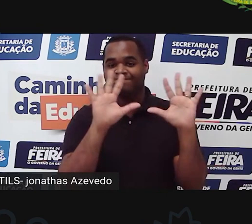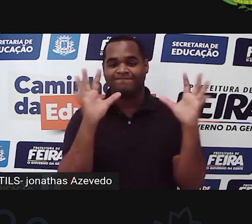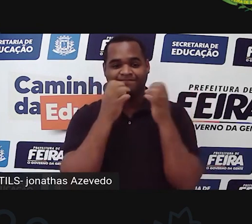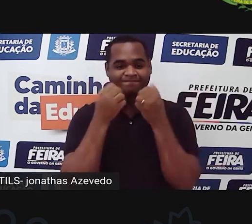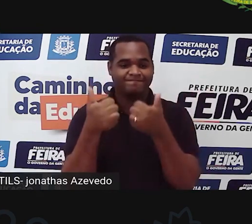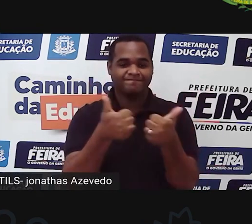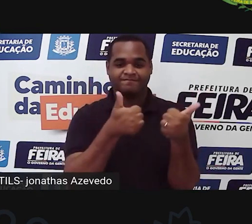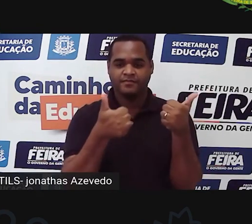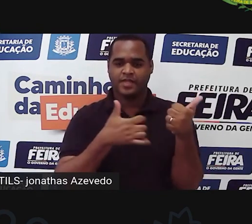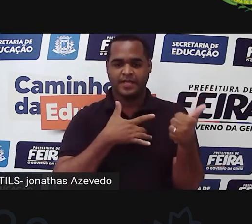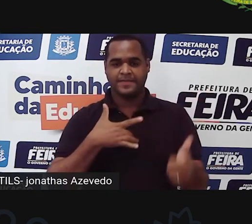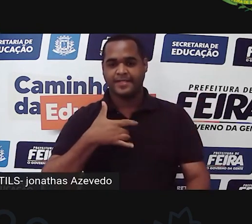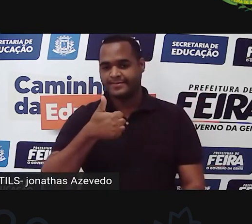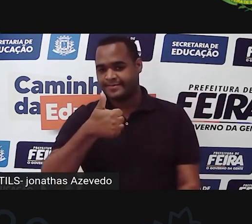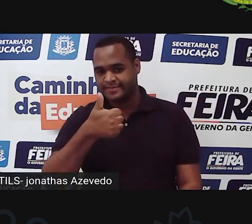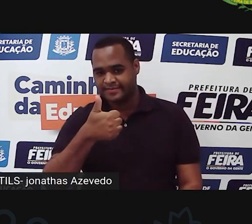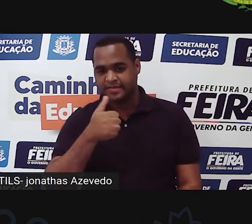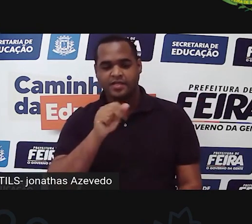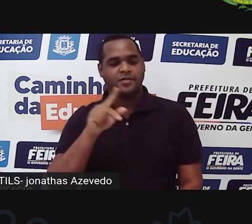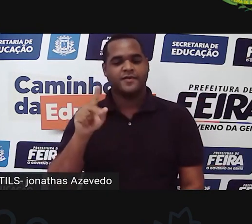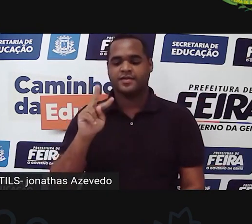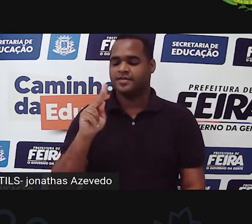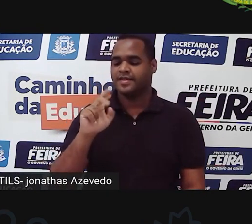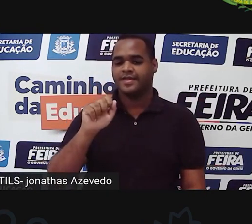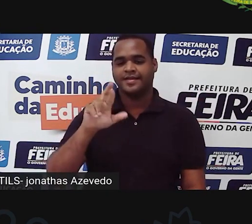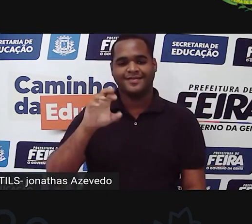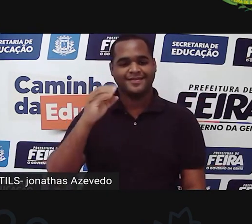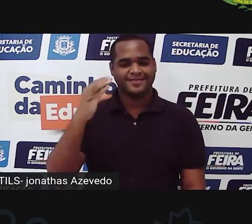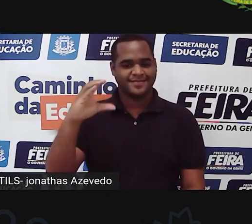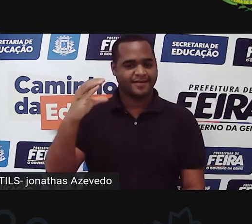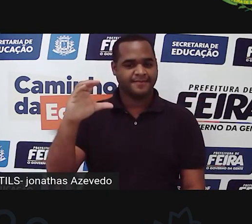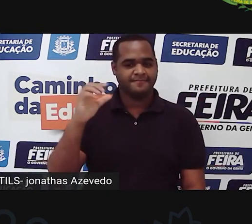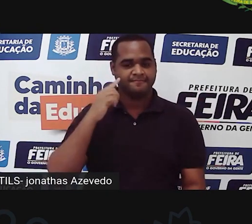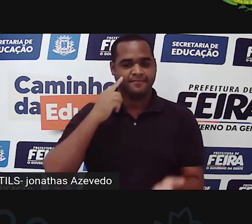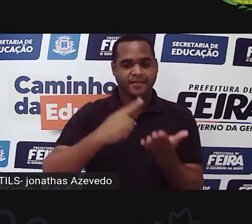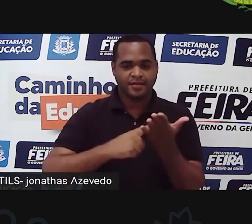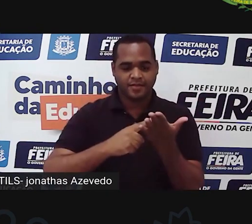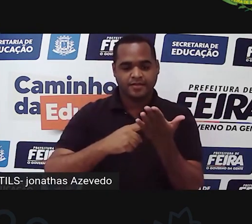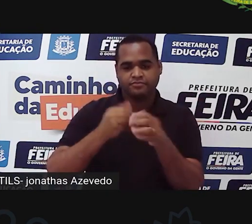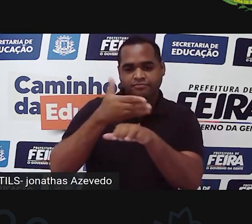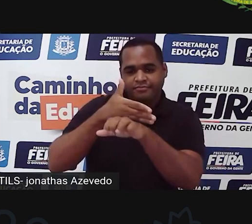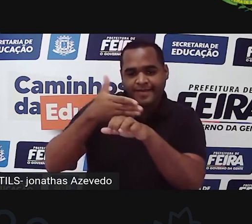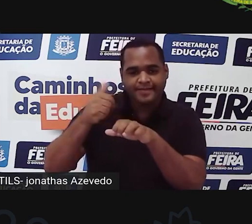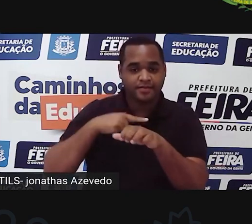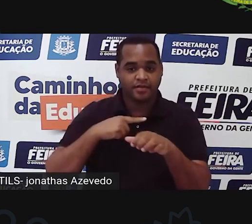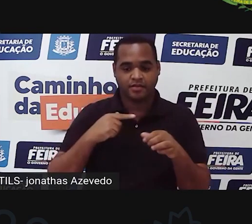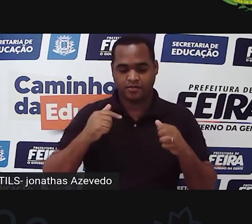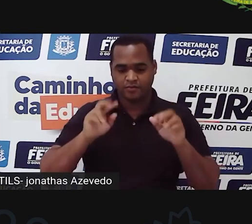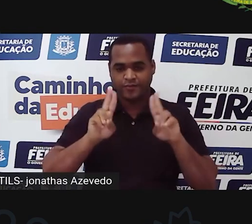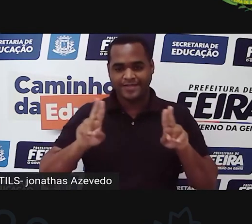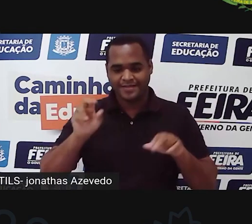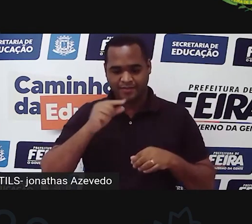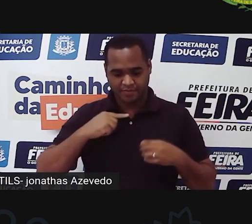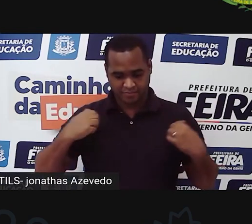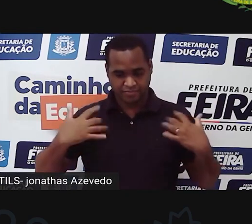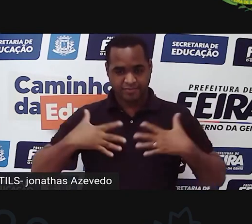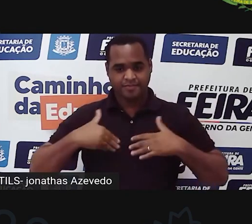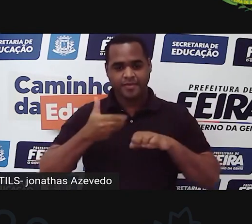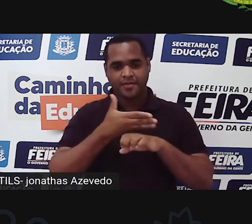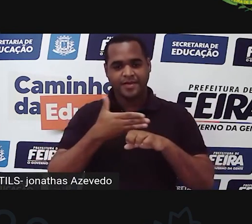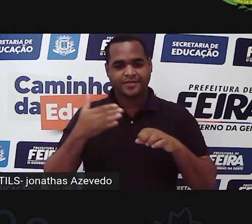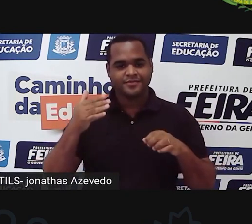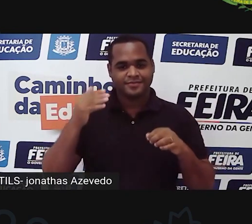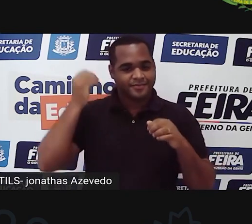Olá, pessoal, tudo bem com vocês? Eu sou a professora Tayara Santos de Ciências, sou uma mulher de pele clara, estou usando um jaleco branco. Meu